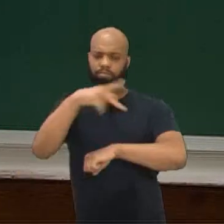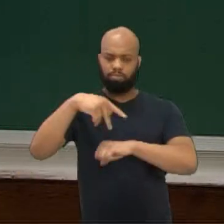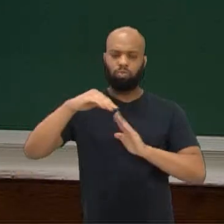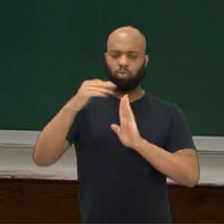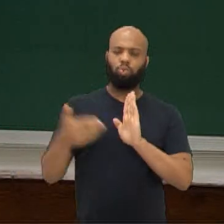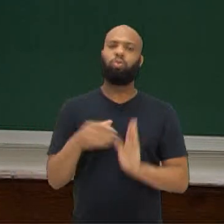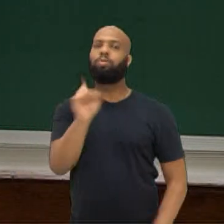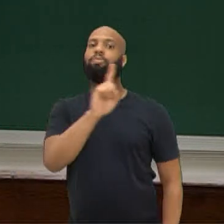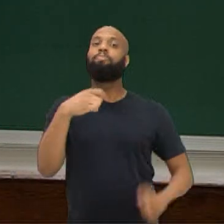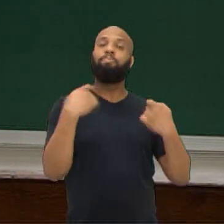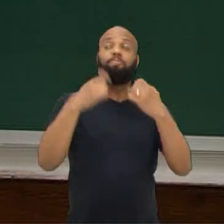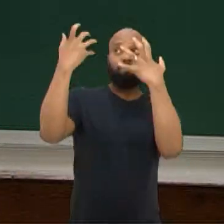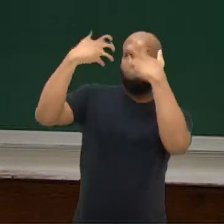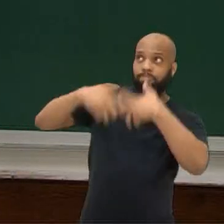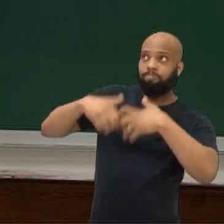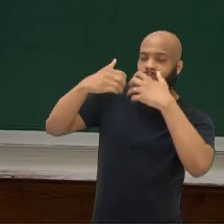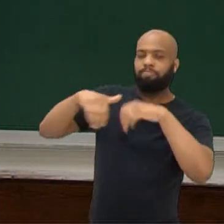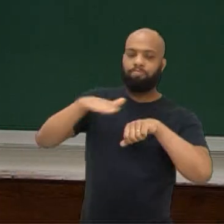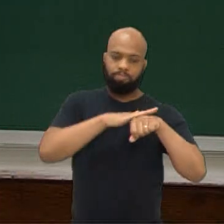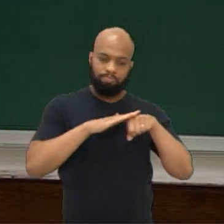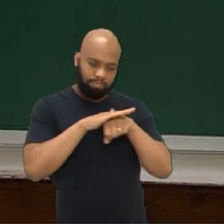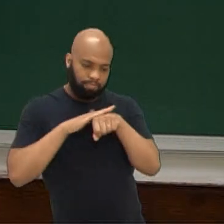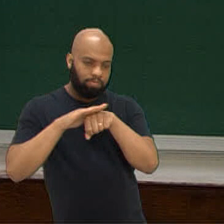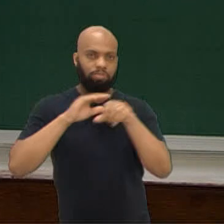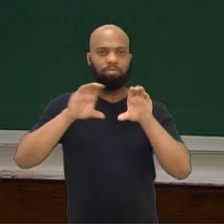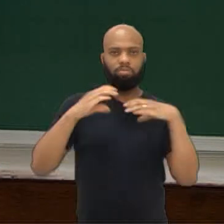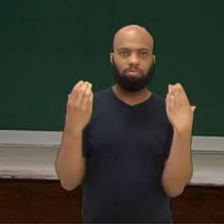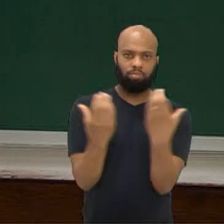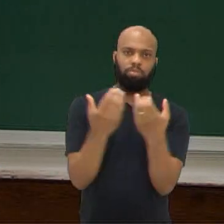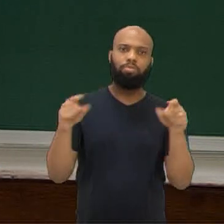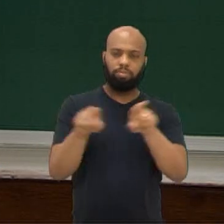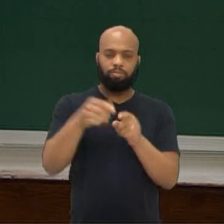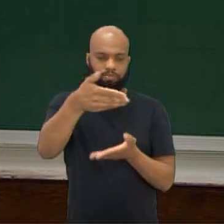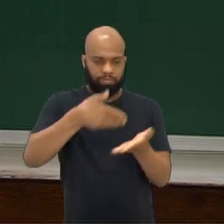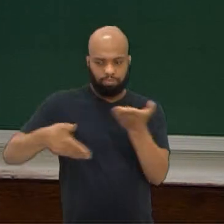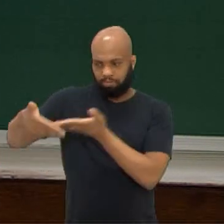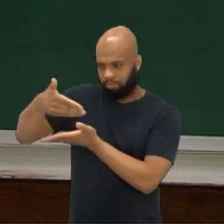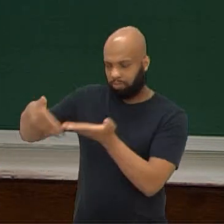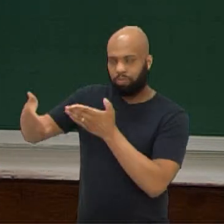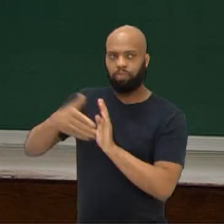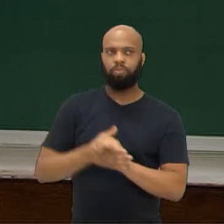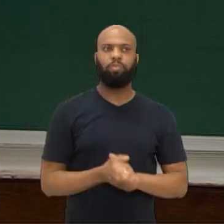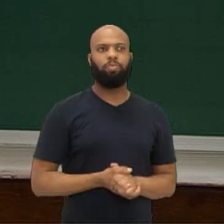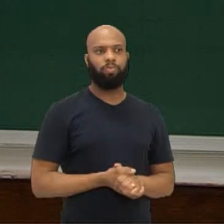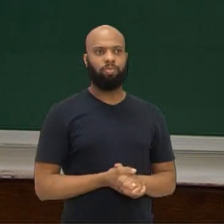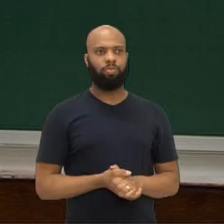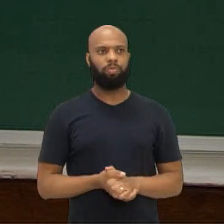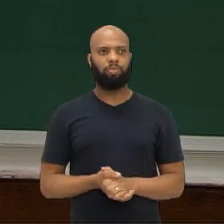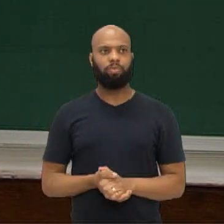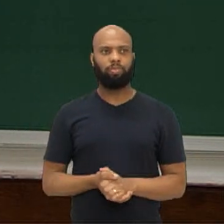toda. É preciso refletir, conversar com essa comunidade. Sim? Então,